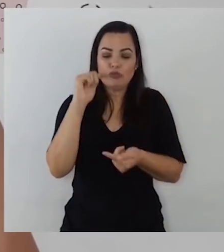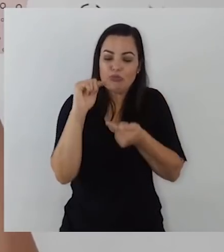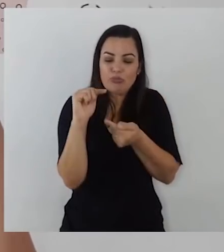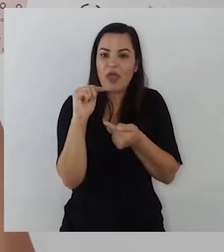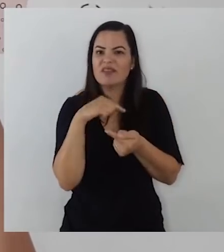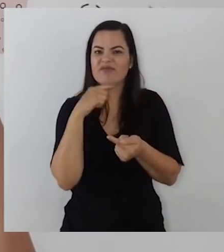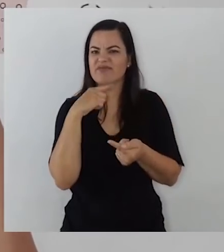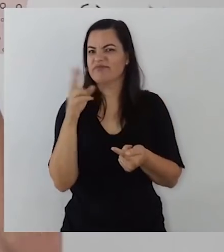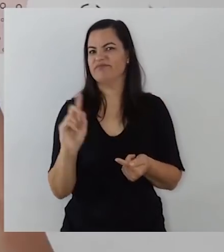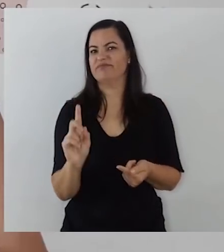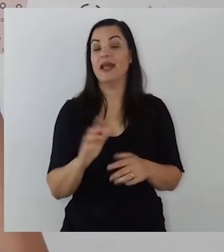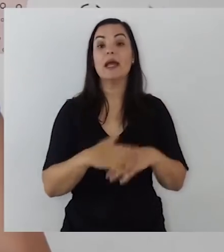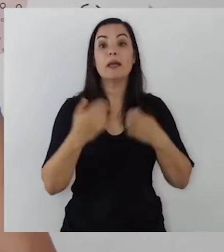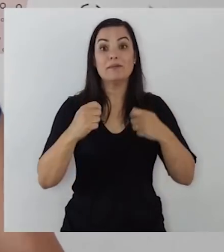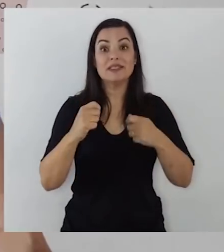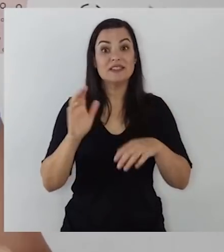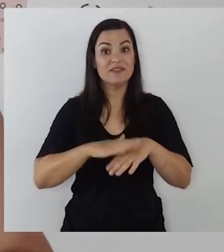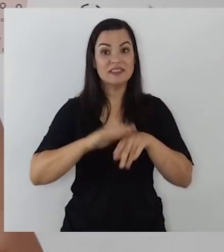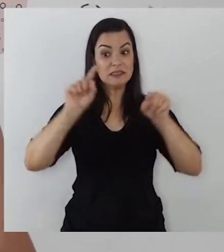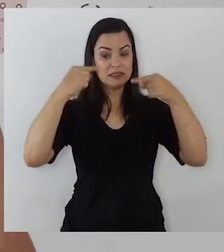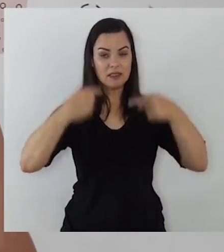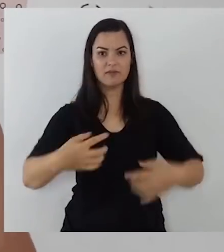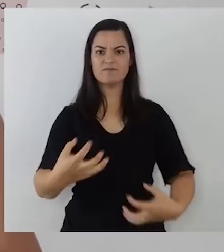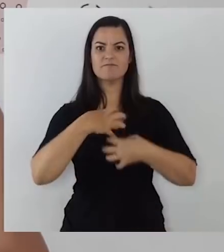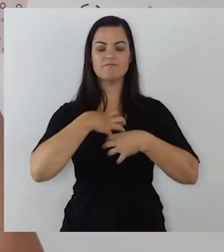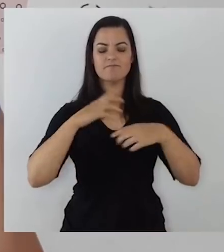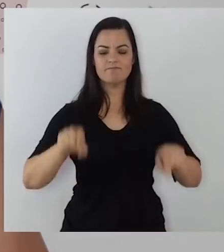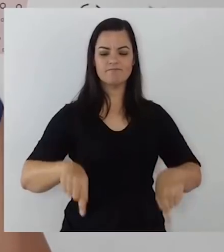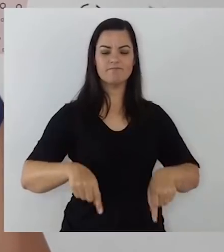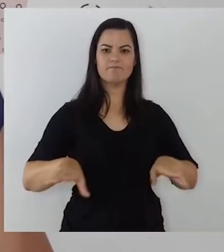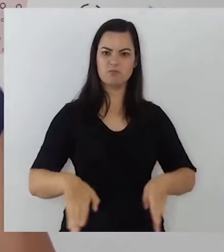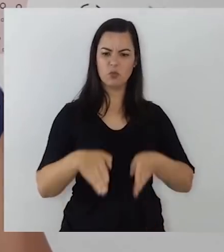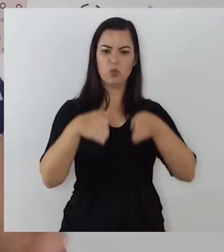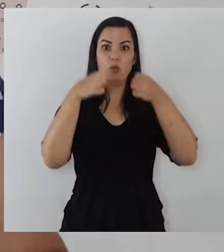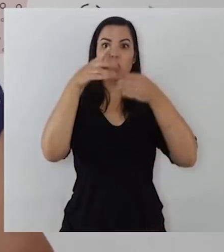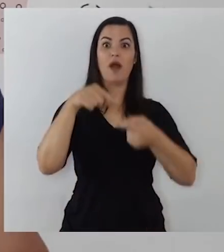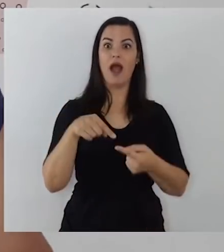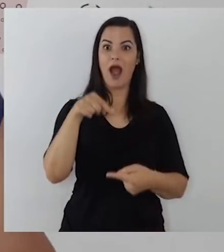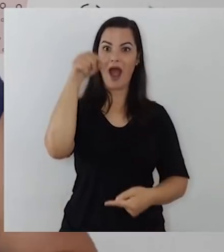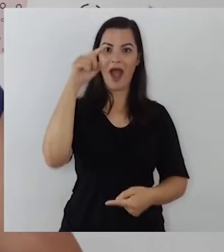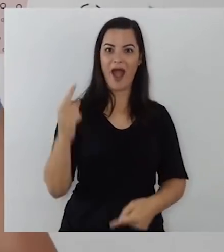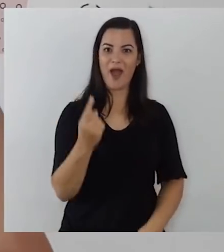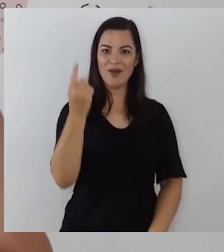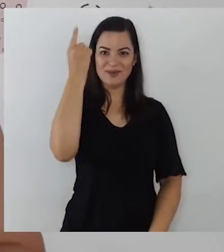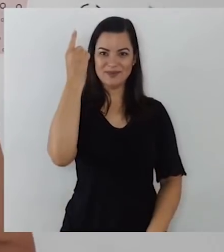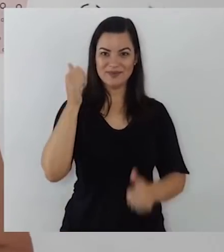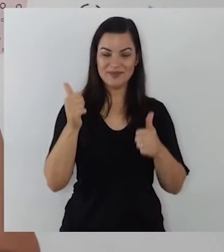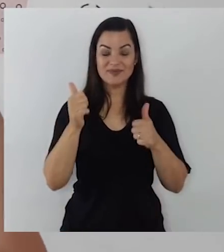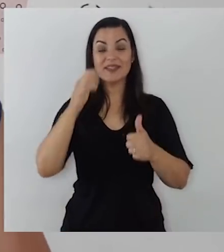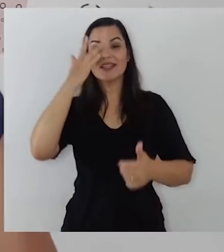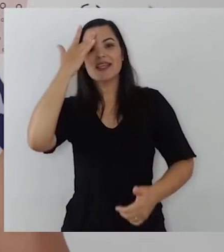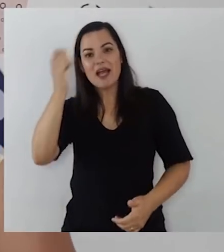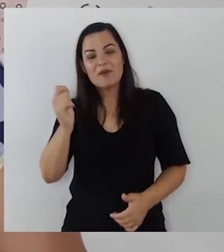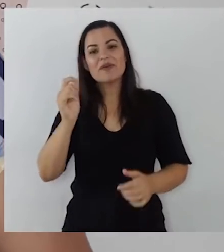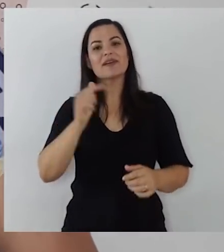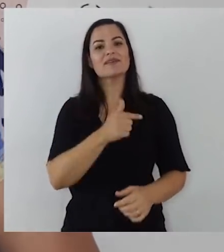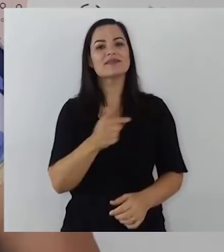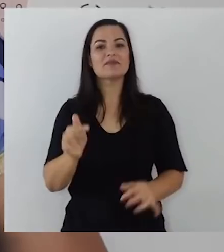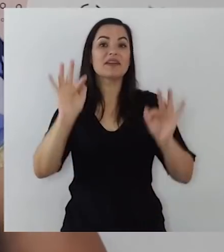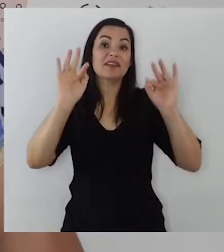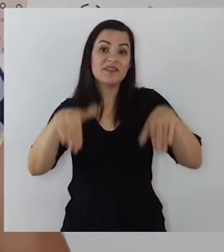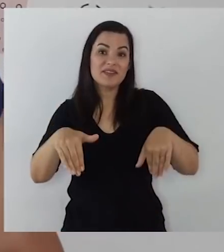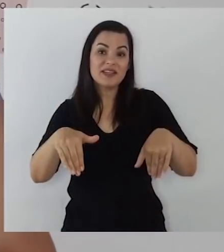torre baixinha, não. Se desafiem a fazer uma torre bem alta. Amanhã nós vamos encerrar a nossa